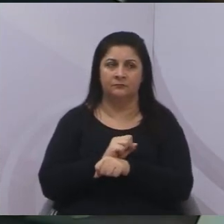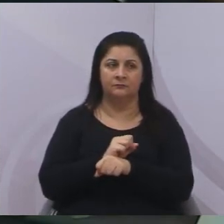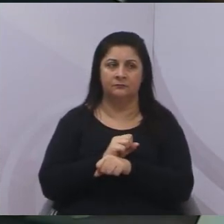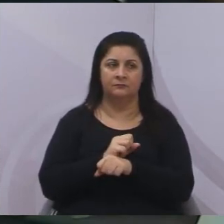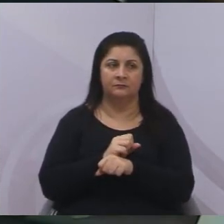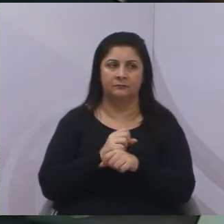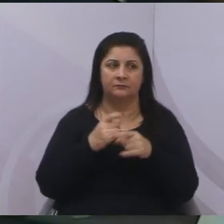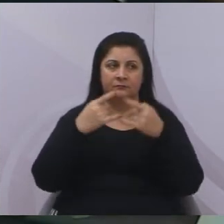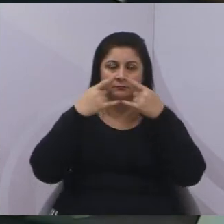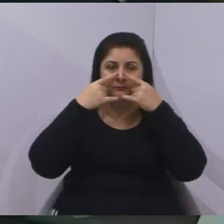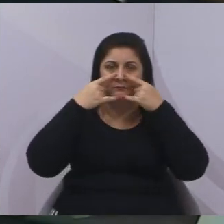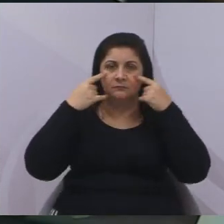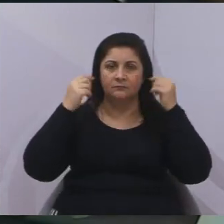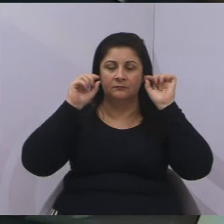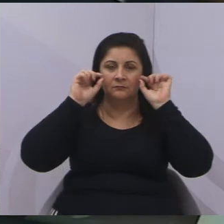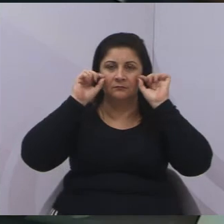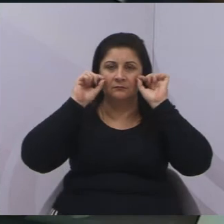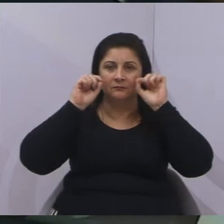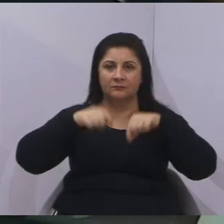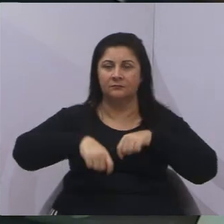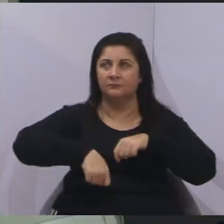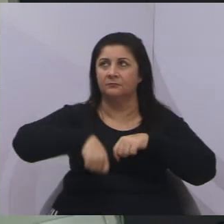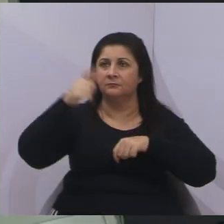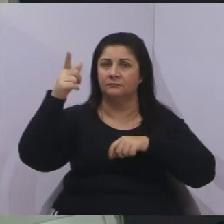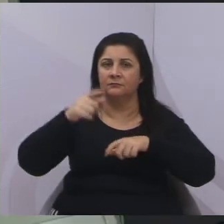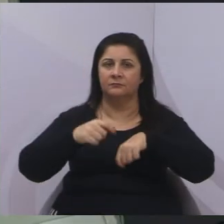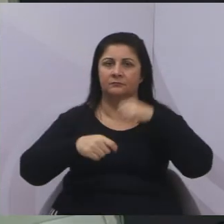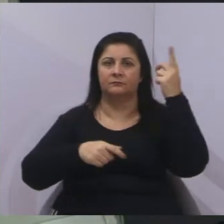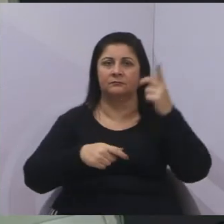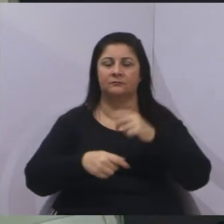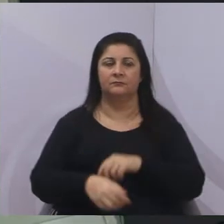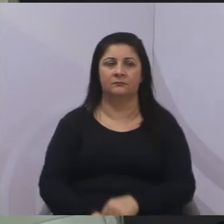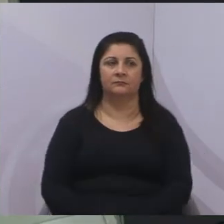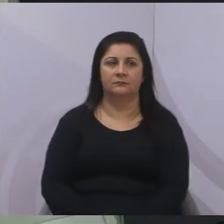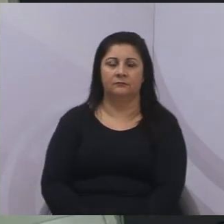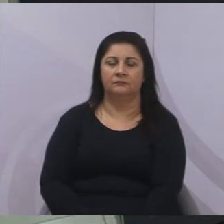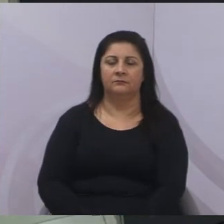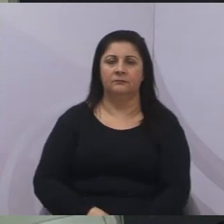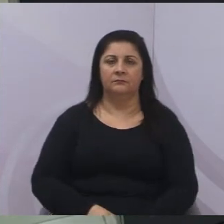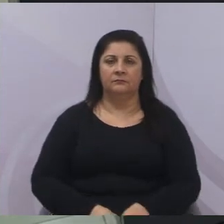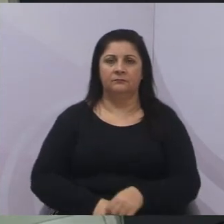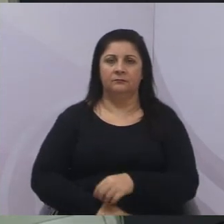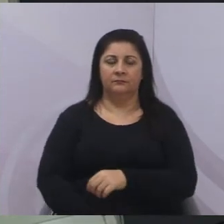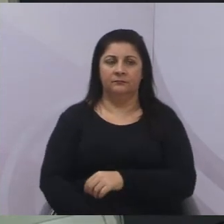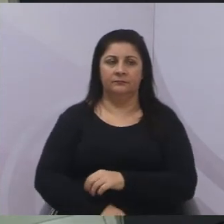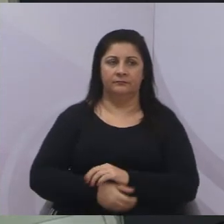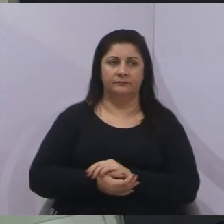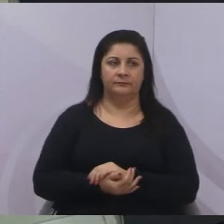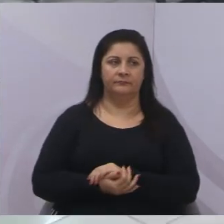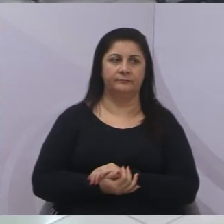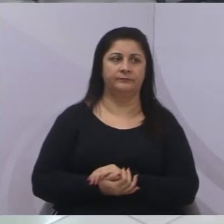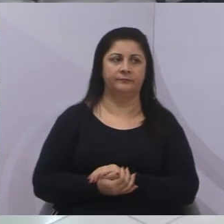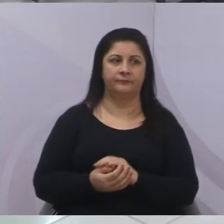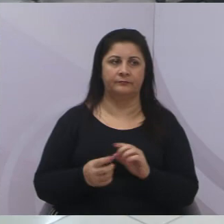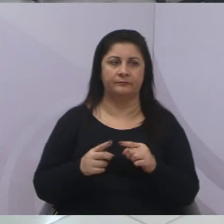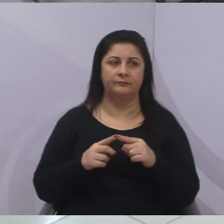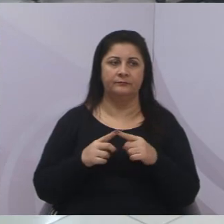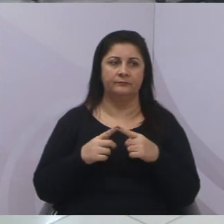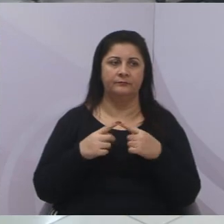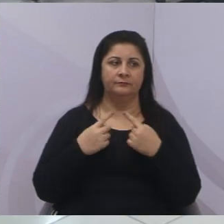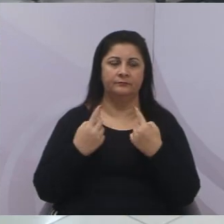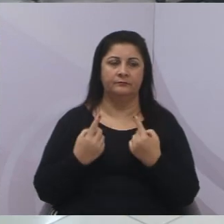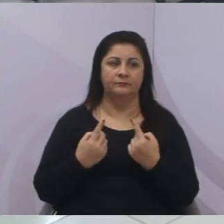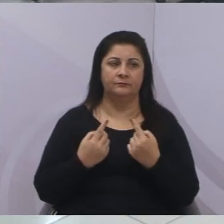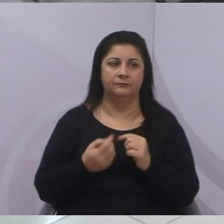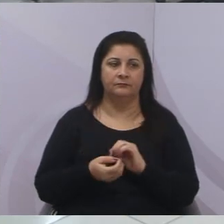pegar todo mundo, ver aquele vídeo jogando para o alto e uma festa. Não vejo a hora. Mas